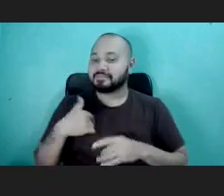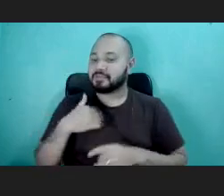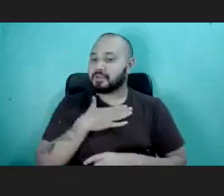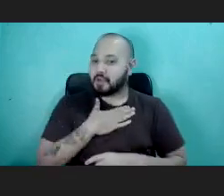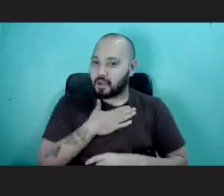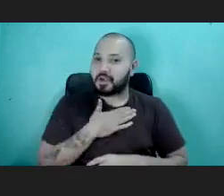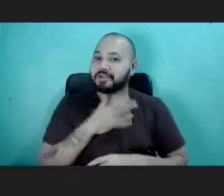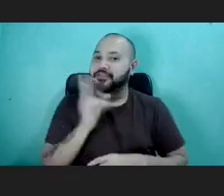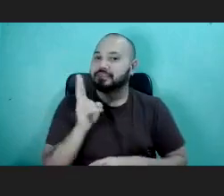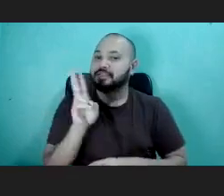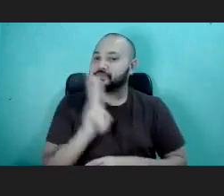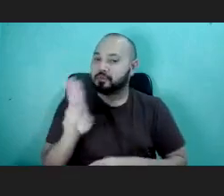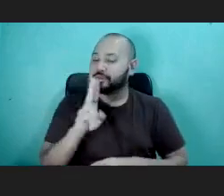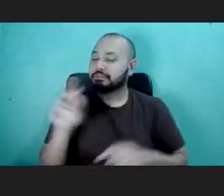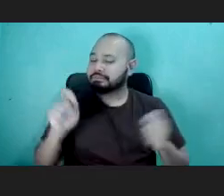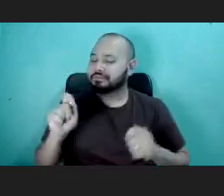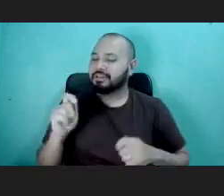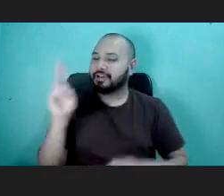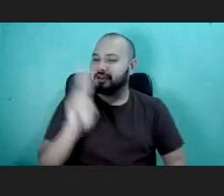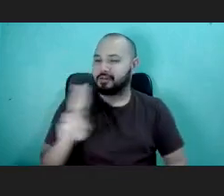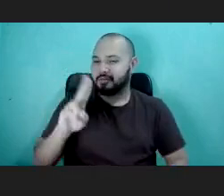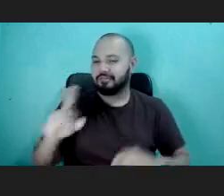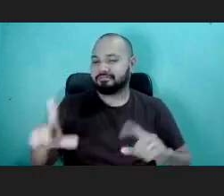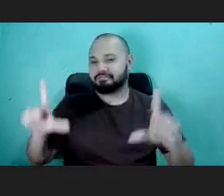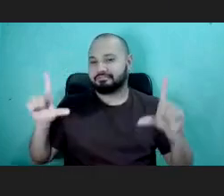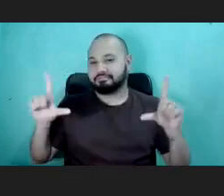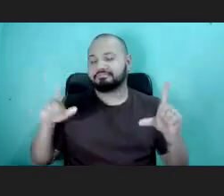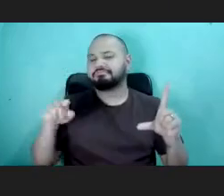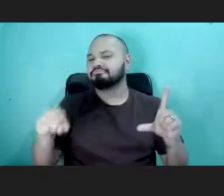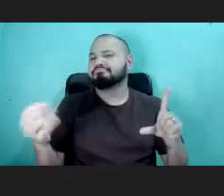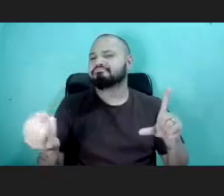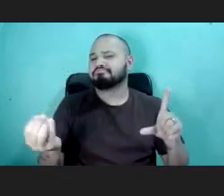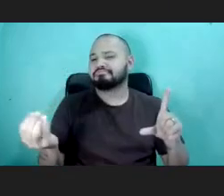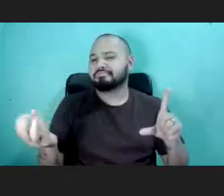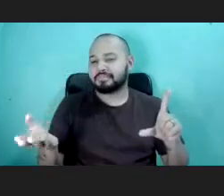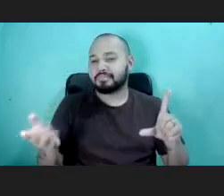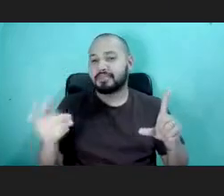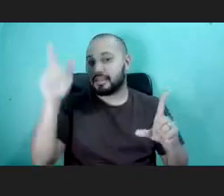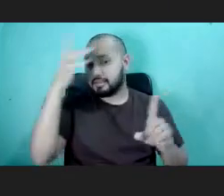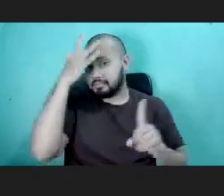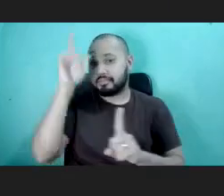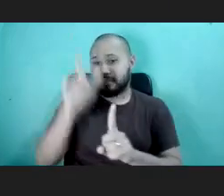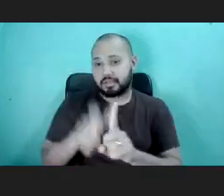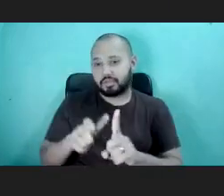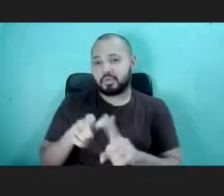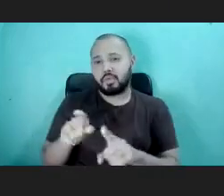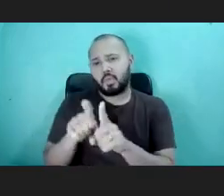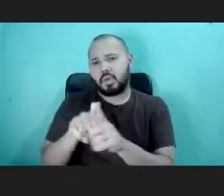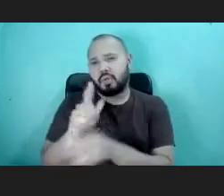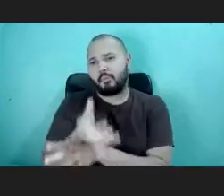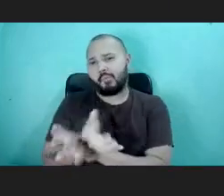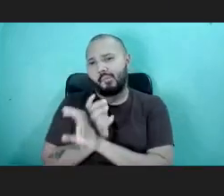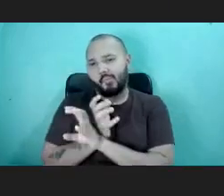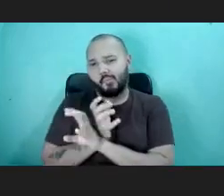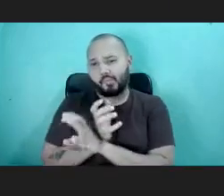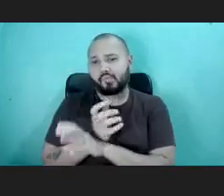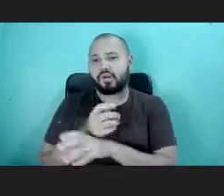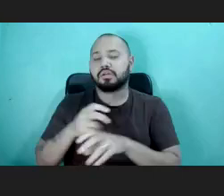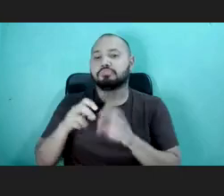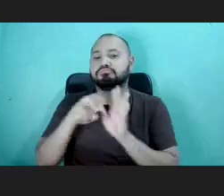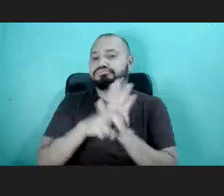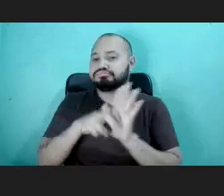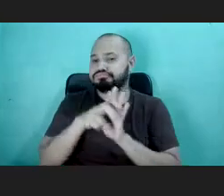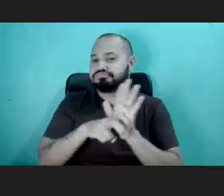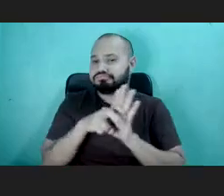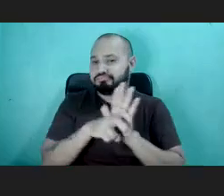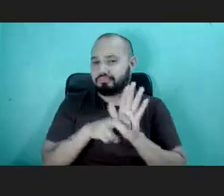que eu posso. É uma ilustração de uma pessoa, de um esqueleto, digamos assim, usando uma cadeira de rodas, como se fosse